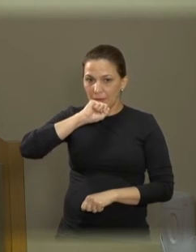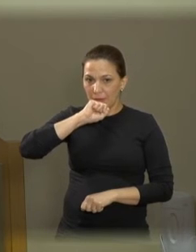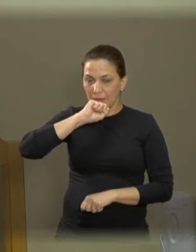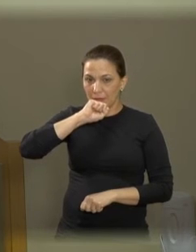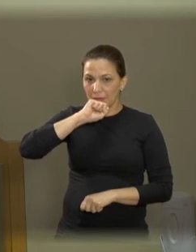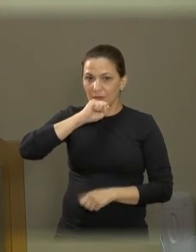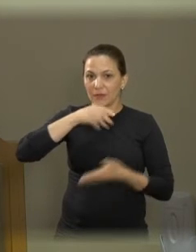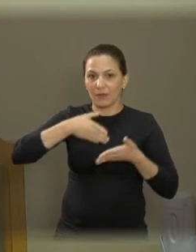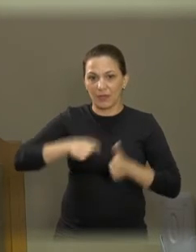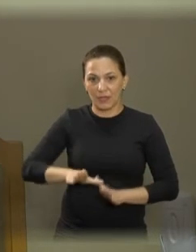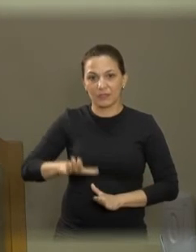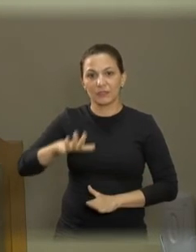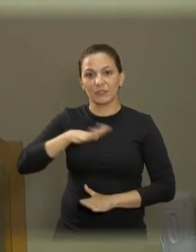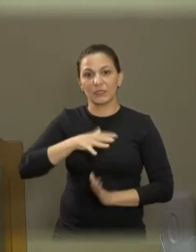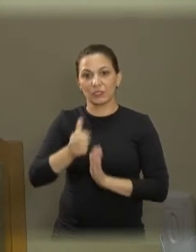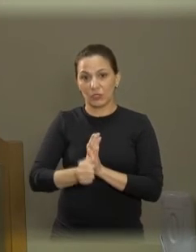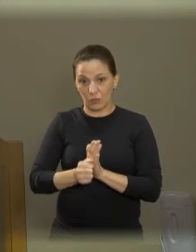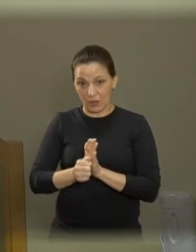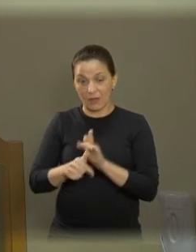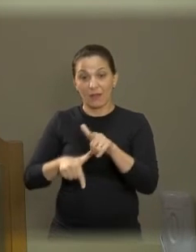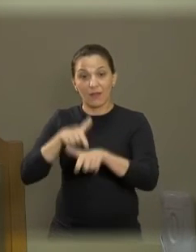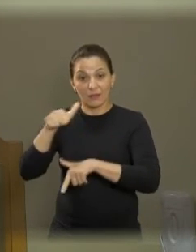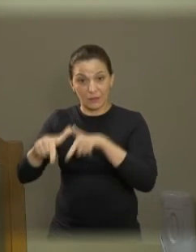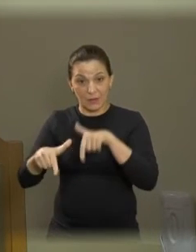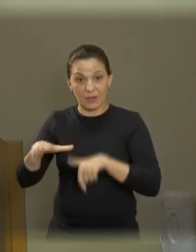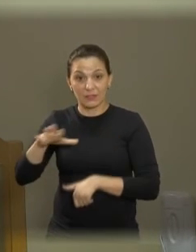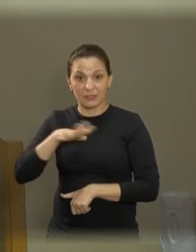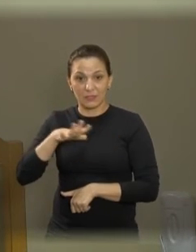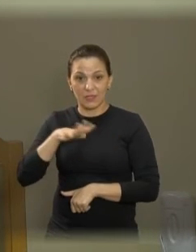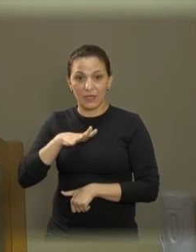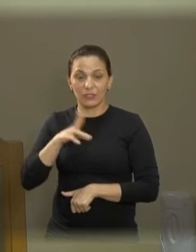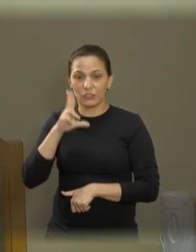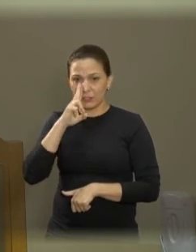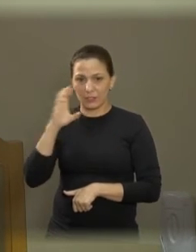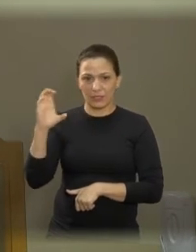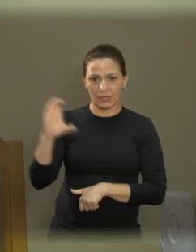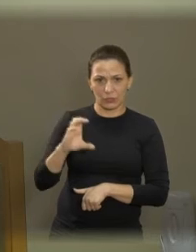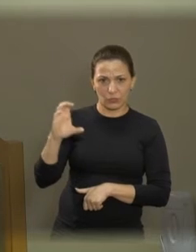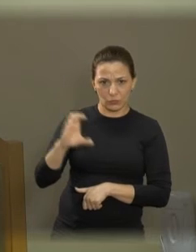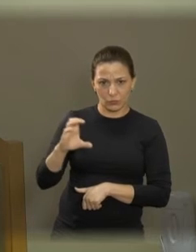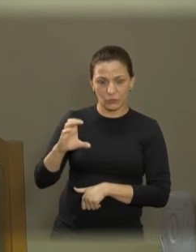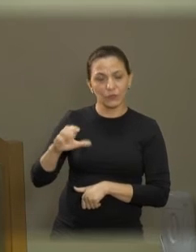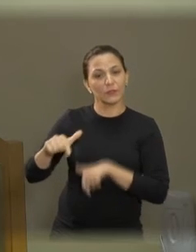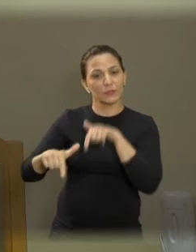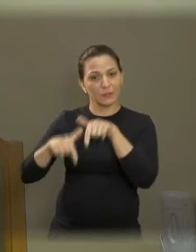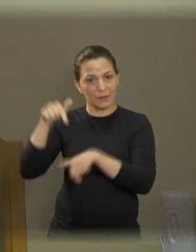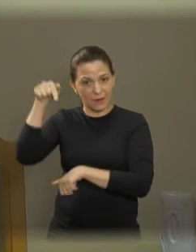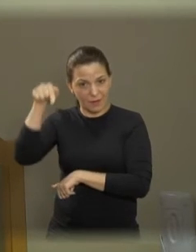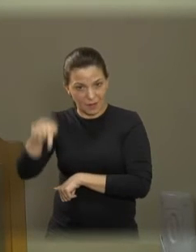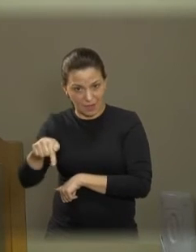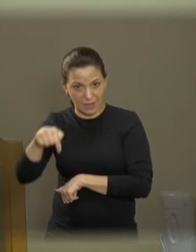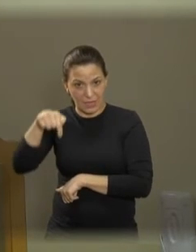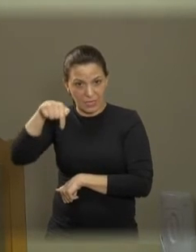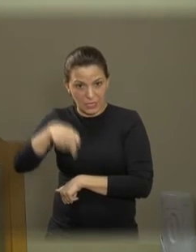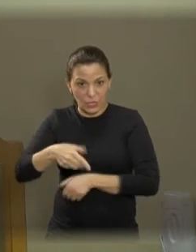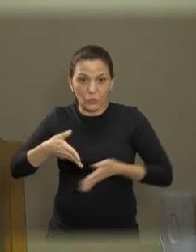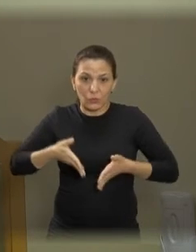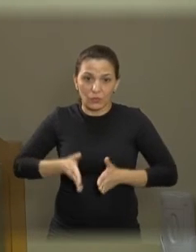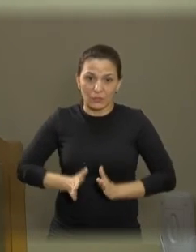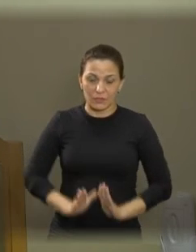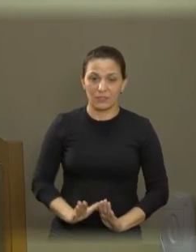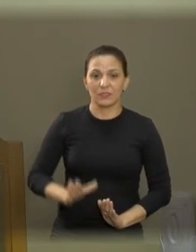nasce aqui, vai trabalhar com farmácia em Catanduva. Eu nasci em Catanduva e vim me